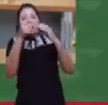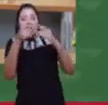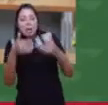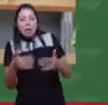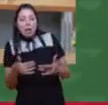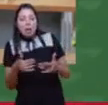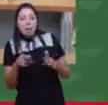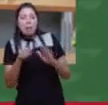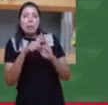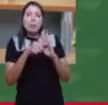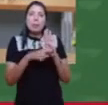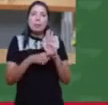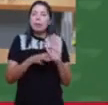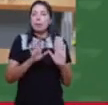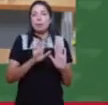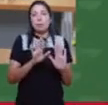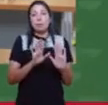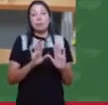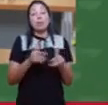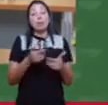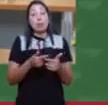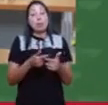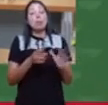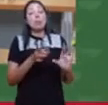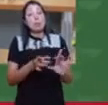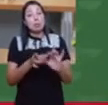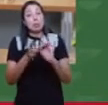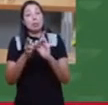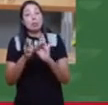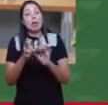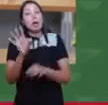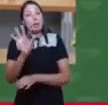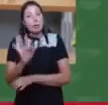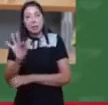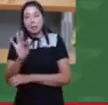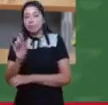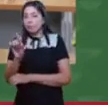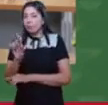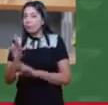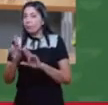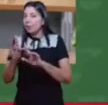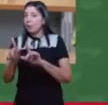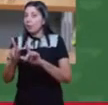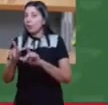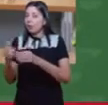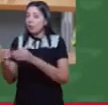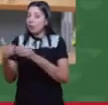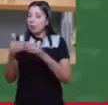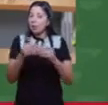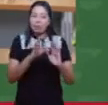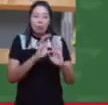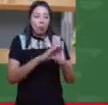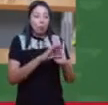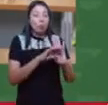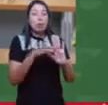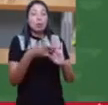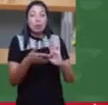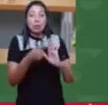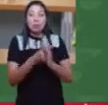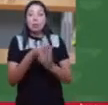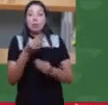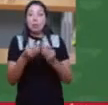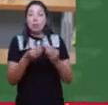critérios programáticos, né? Então, a coligação é isso. A federação, ela carrega esse conceito de